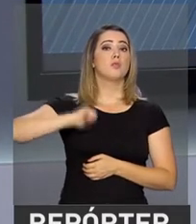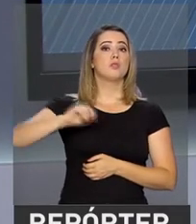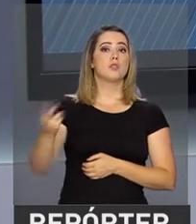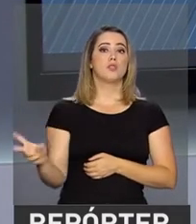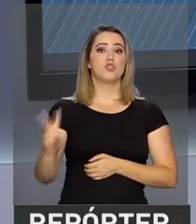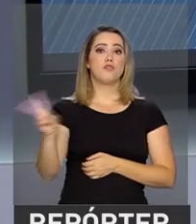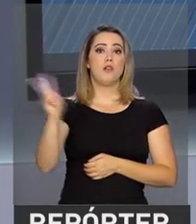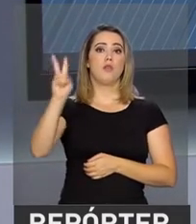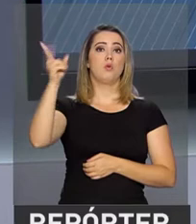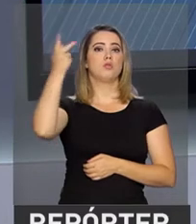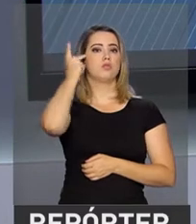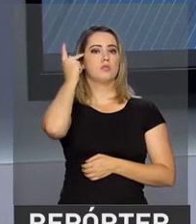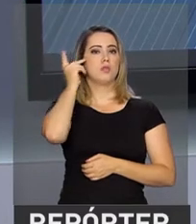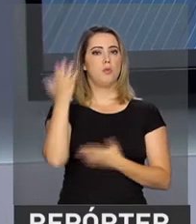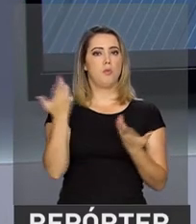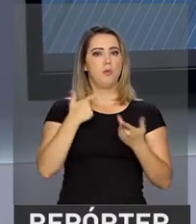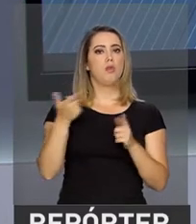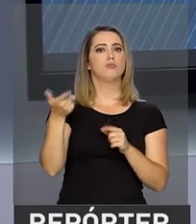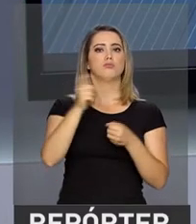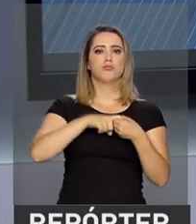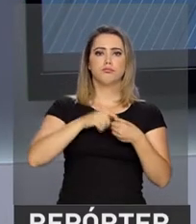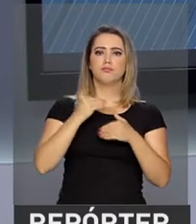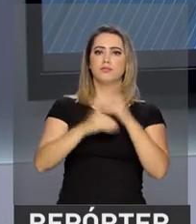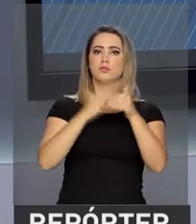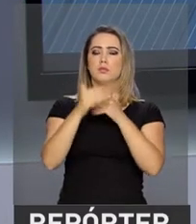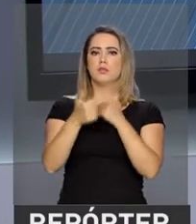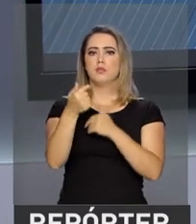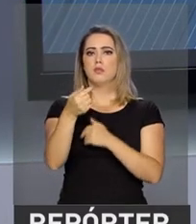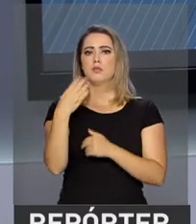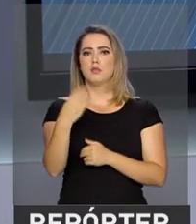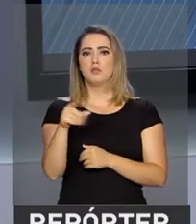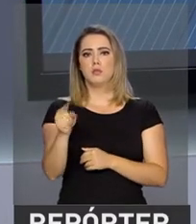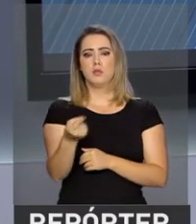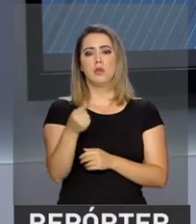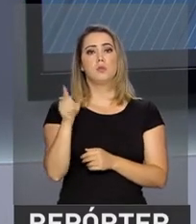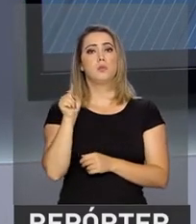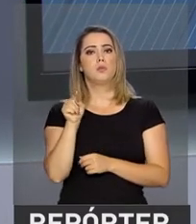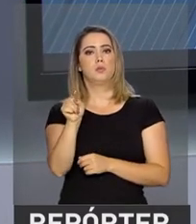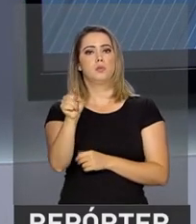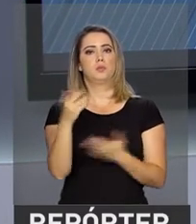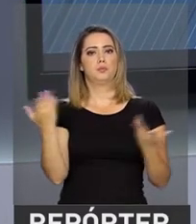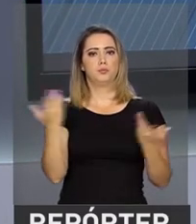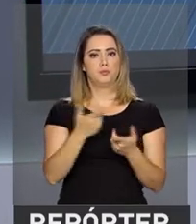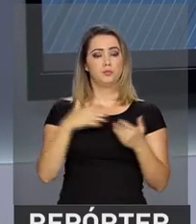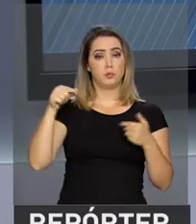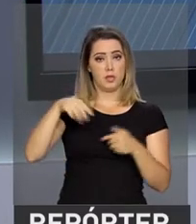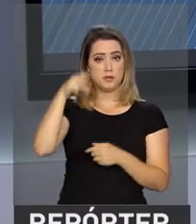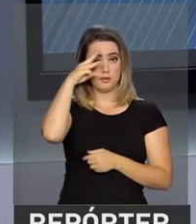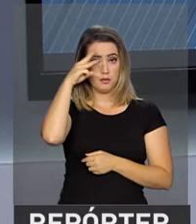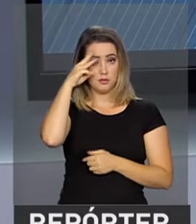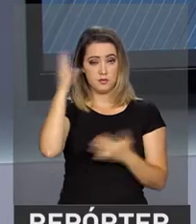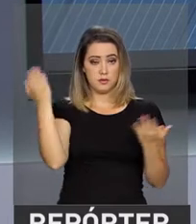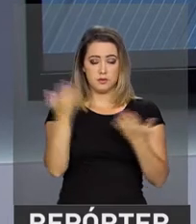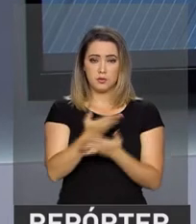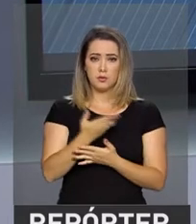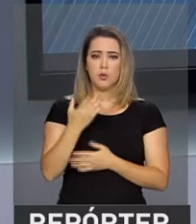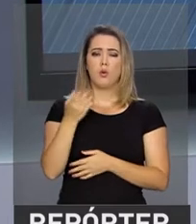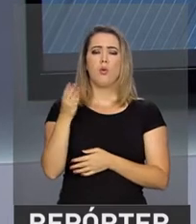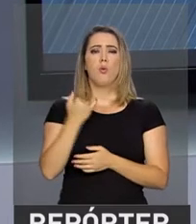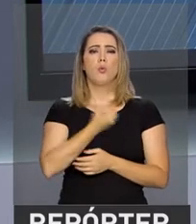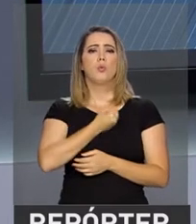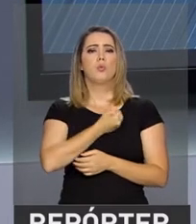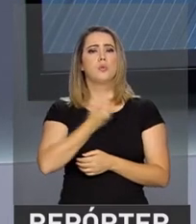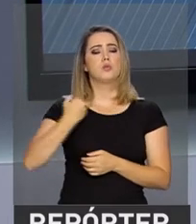atingir ontem a marca recorde e superar os 74 mil pontos na máxima desta terça-feira até agora o índice